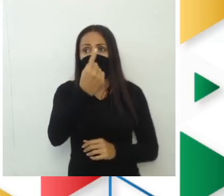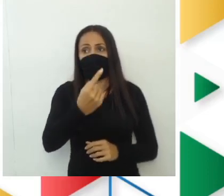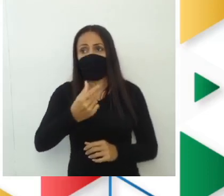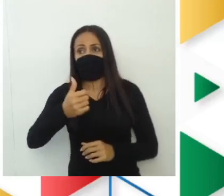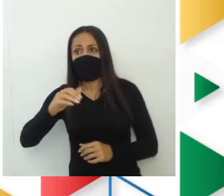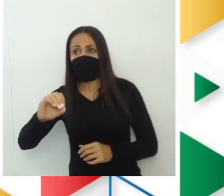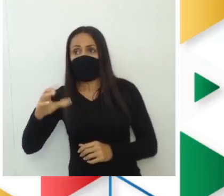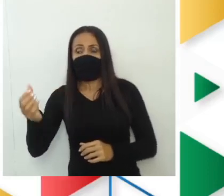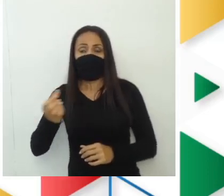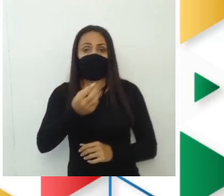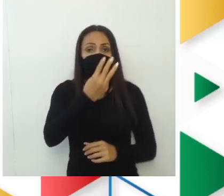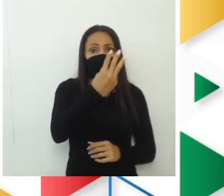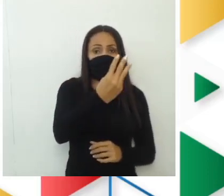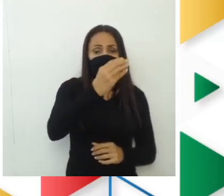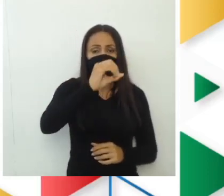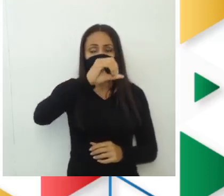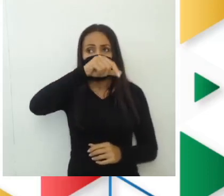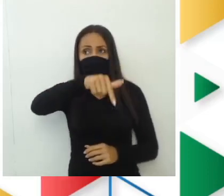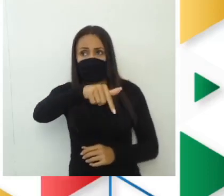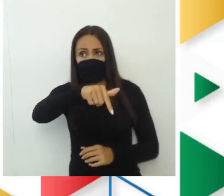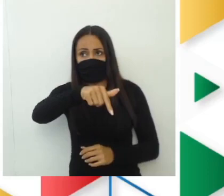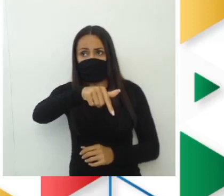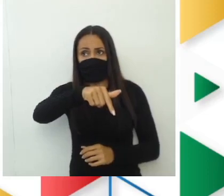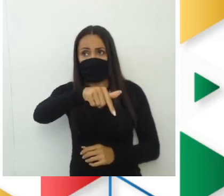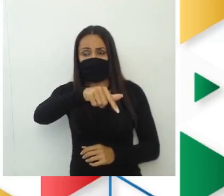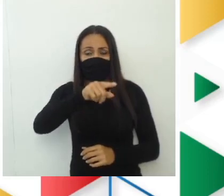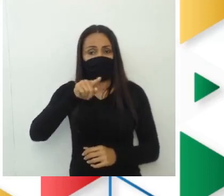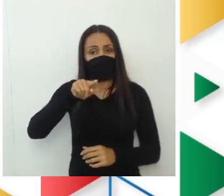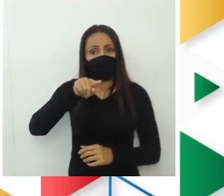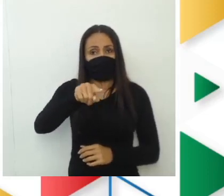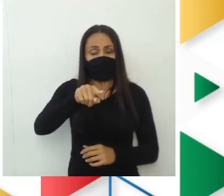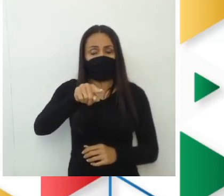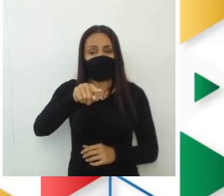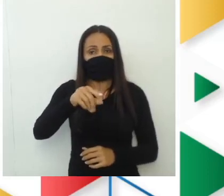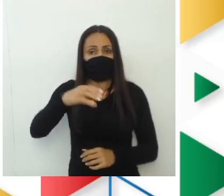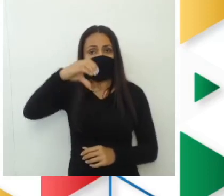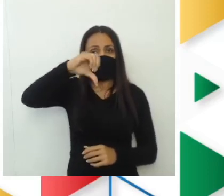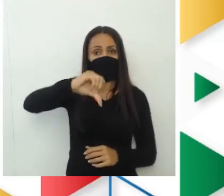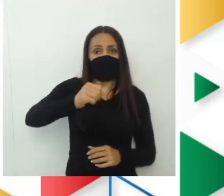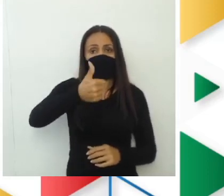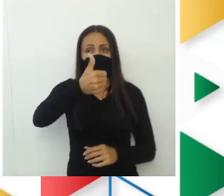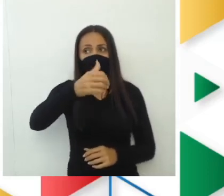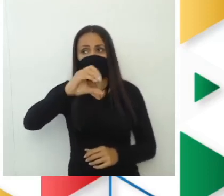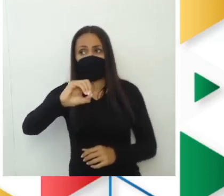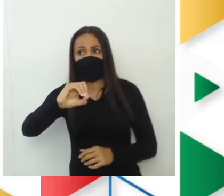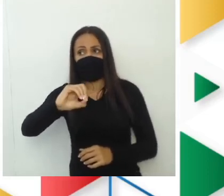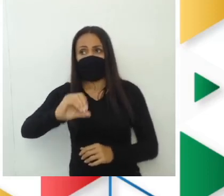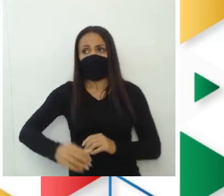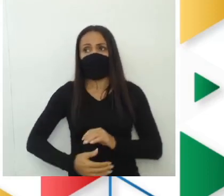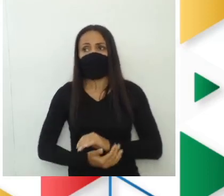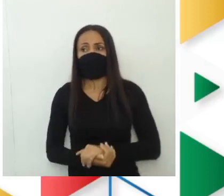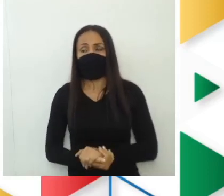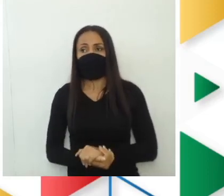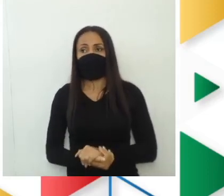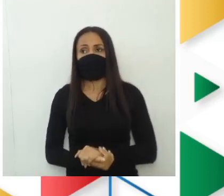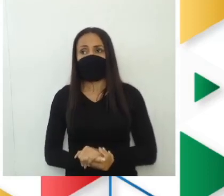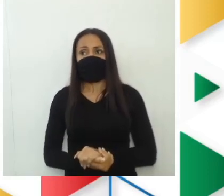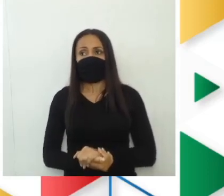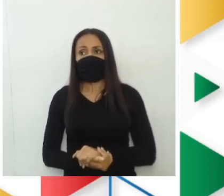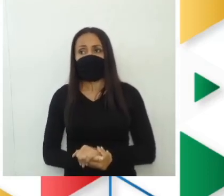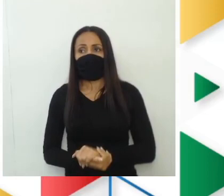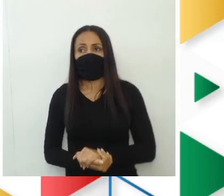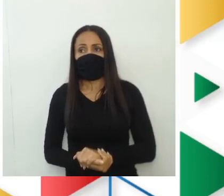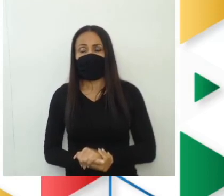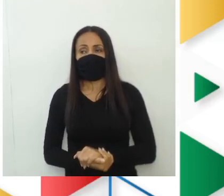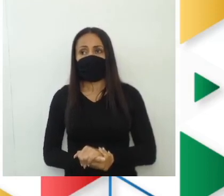montar? Ó, 3 centenas de milhar, 307 mil, porque tem 7 unidades de milhar, 9 centenas,